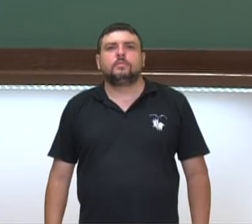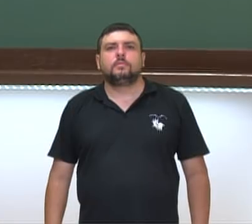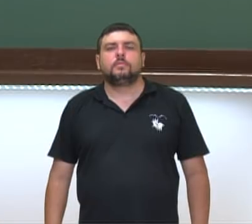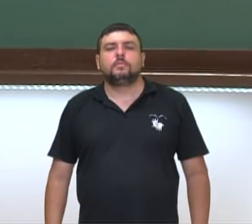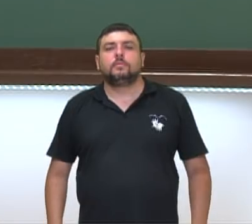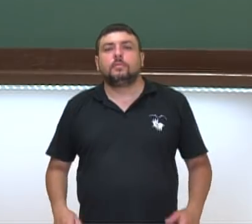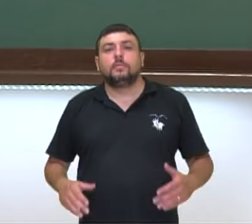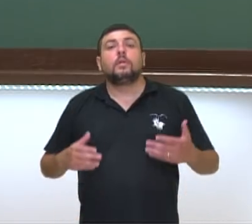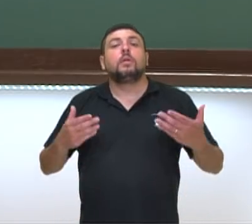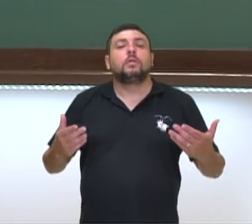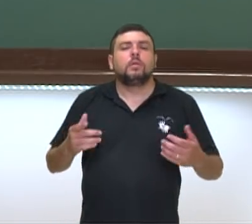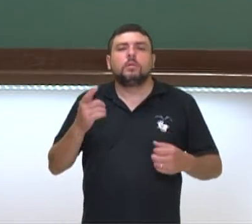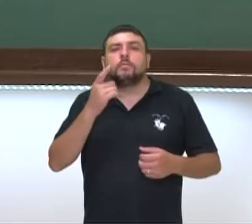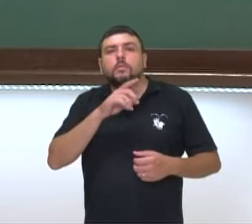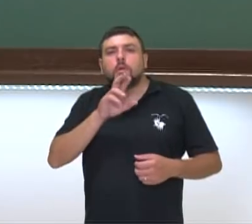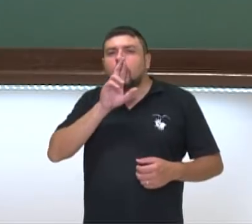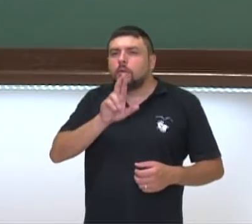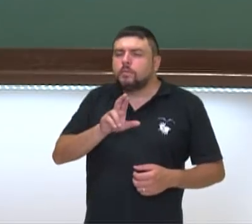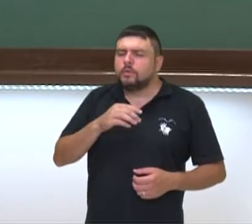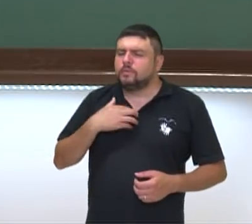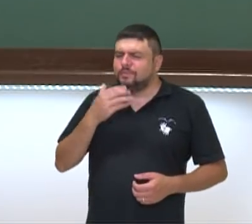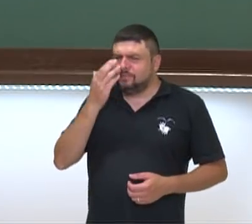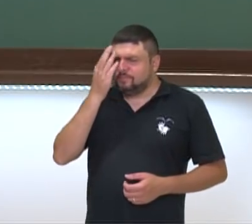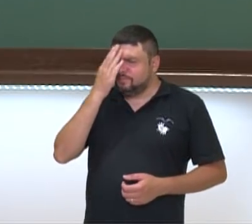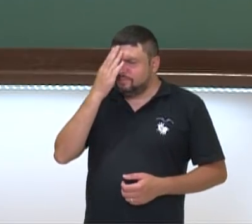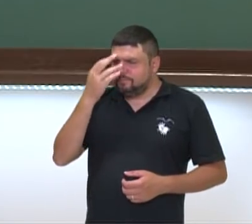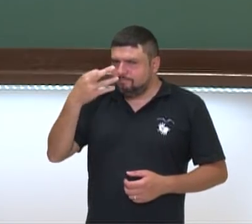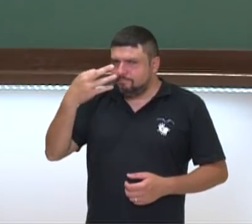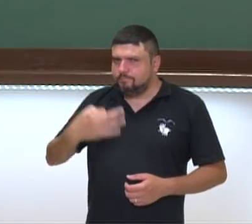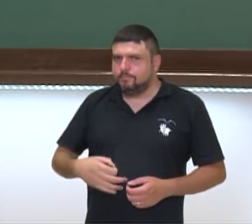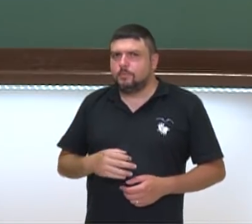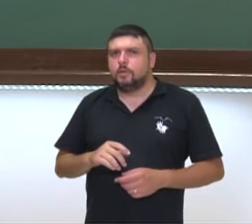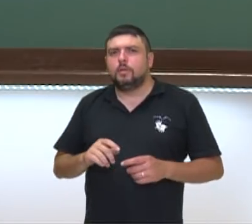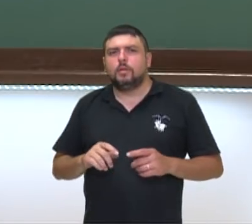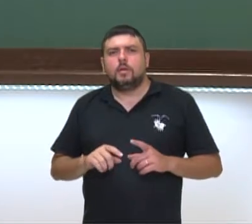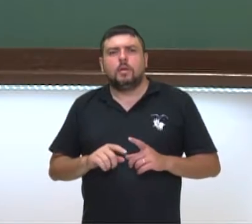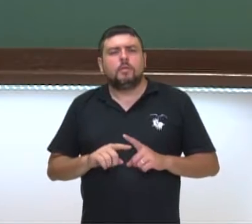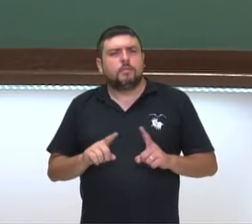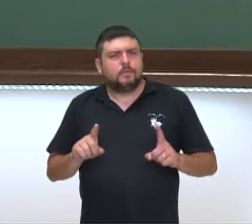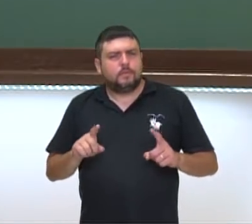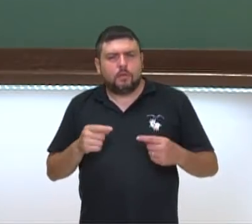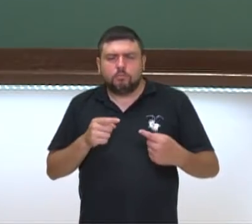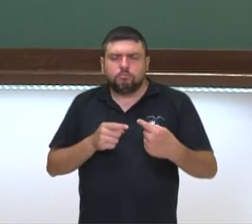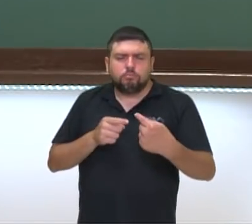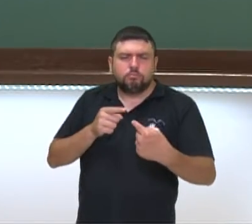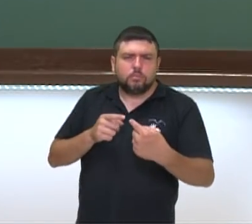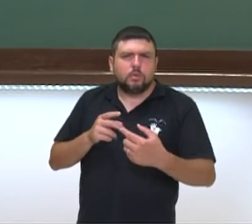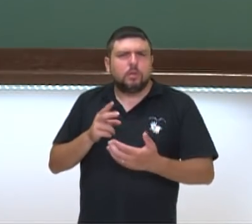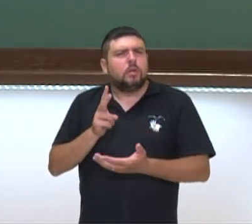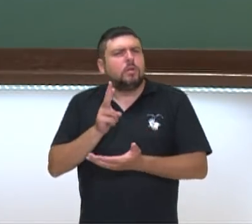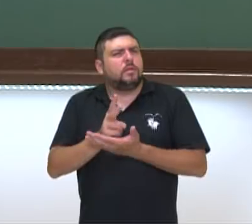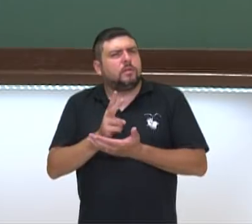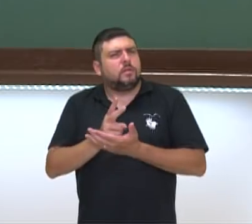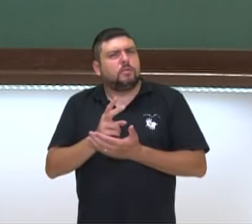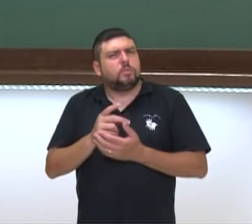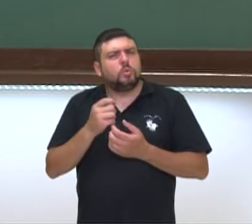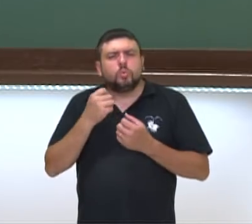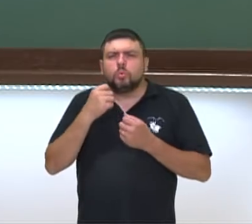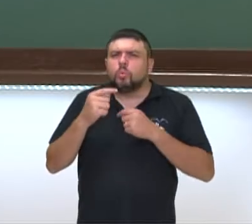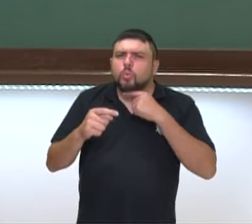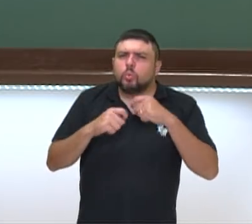E aí, galera, conseguiram resolver? Tenho certeza que sim, mas vamos discutir ali que sempre alguma coisinha às vezes